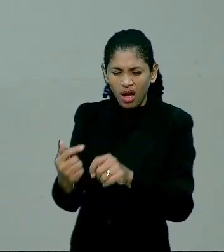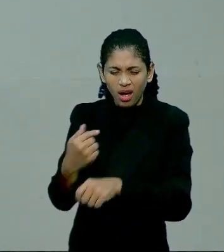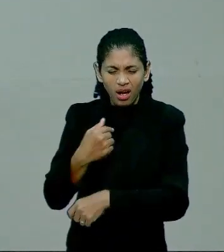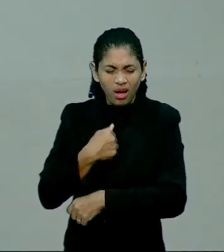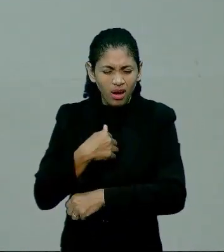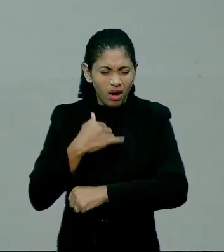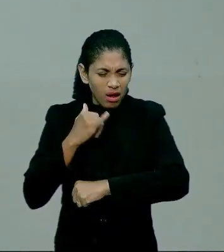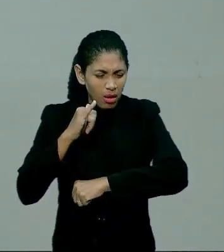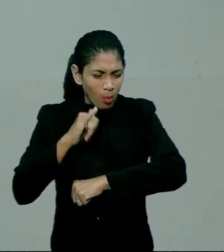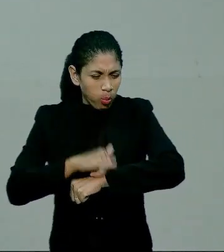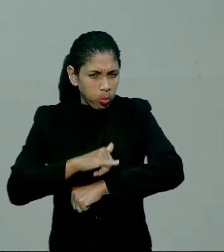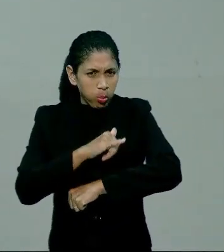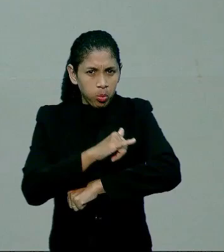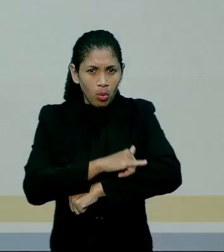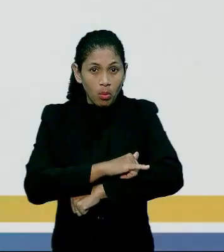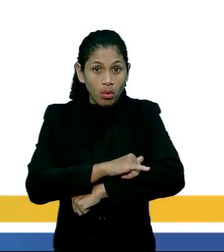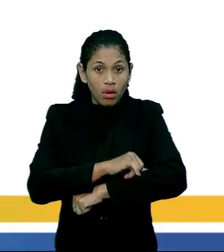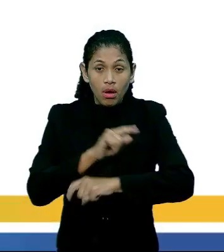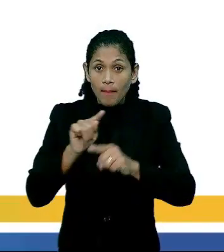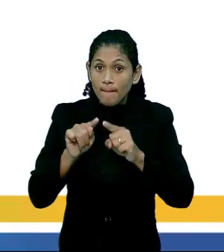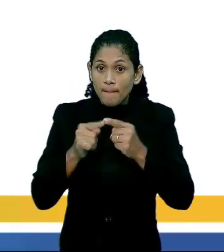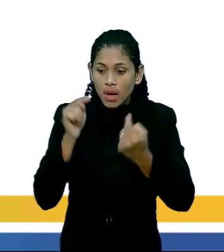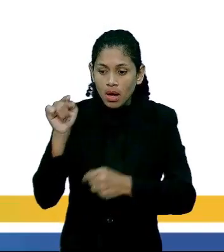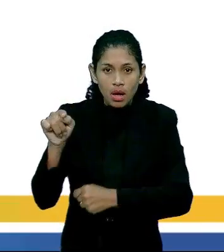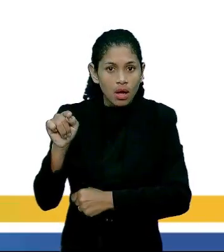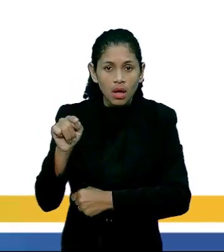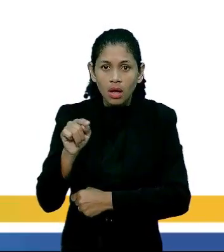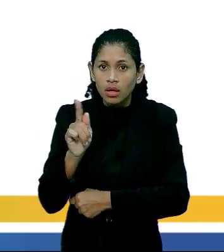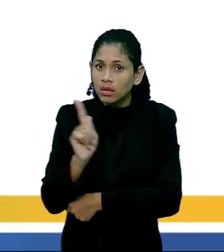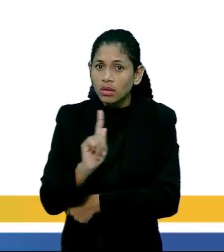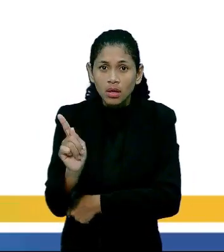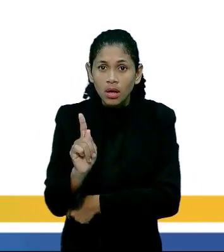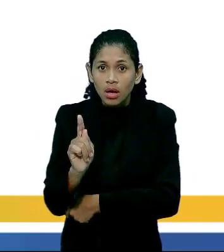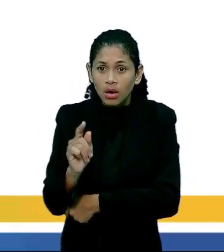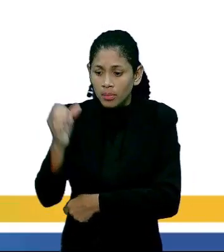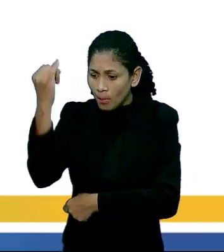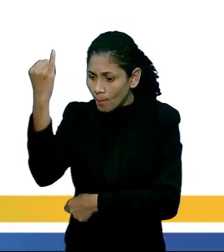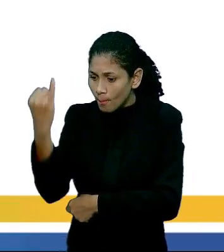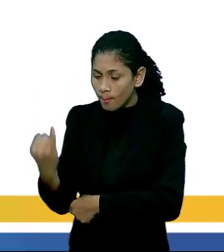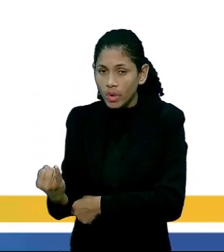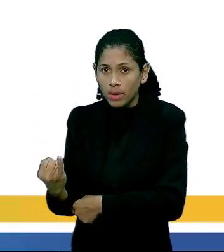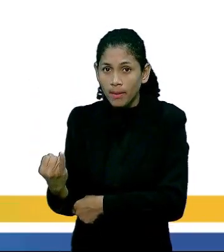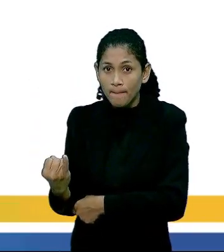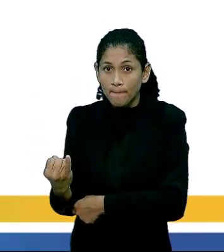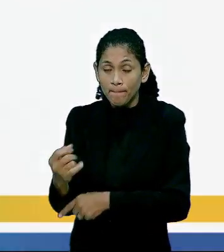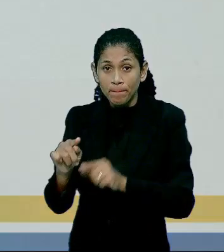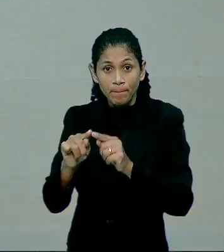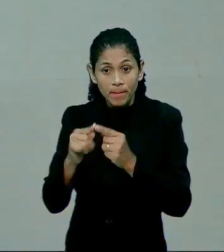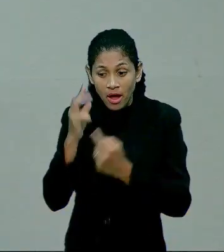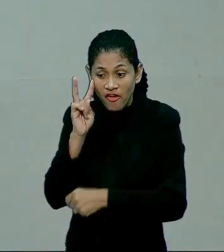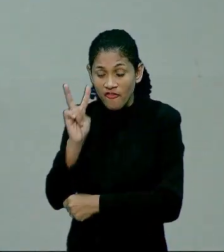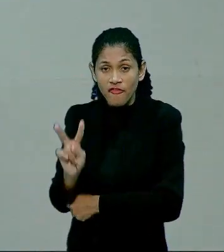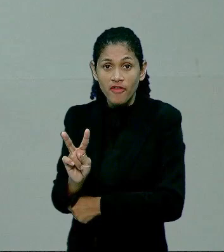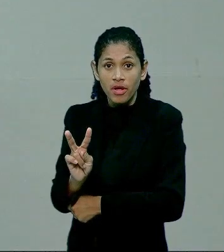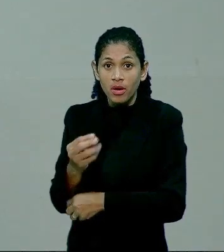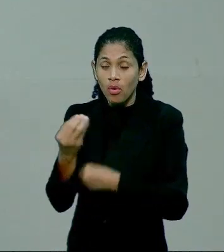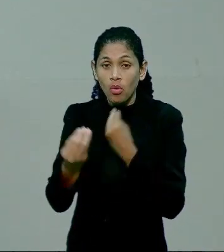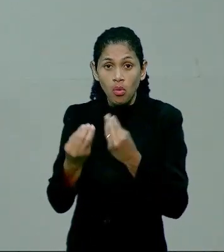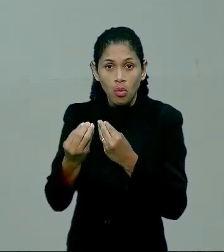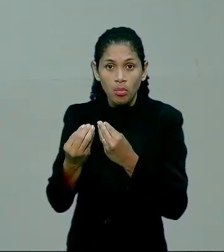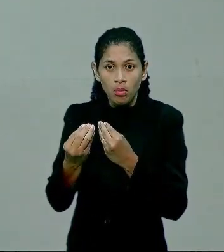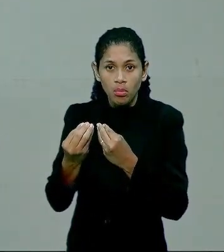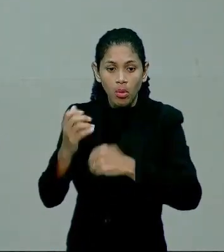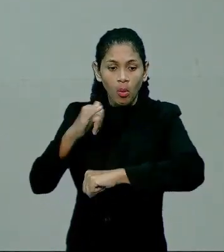são prejudiciais à saúde, que são esses dois exemplos que a gente pode citar. Também tem as associativas, depressão, ansiedade. Então